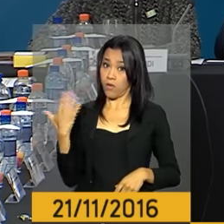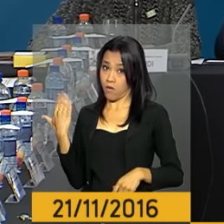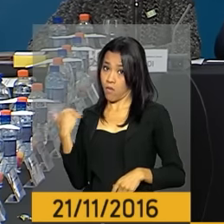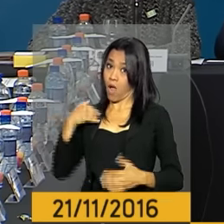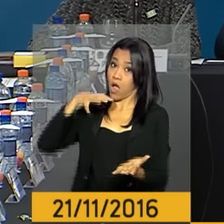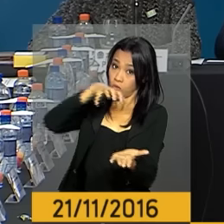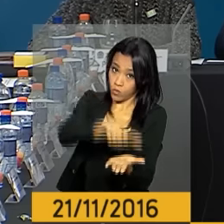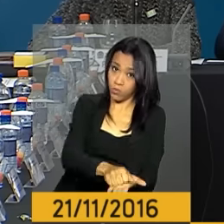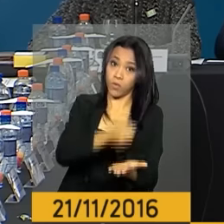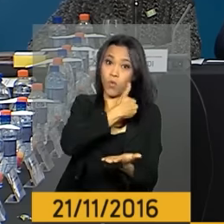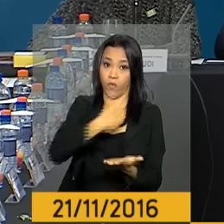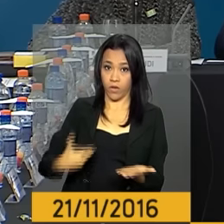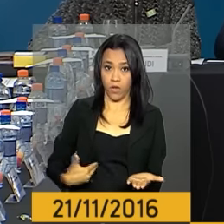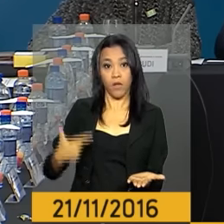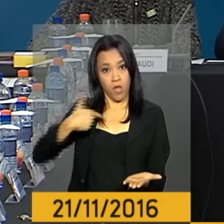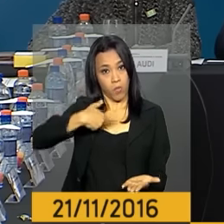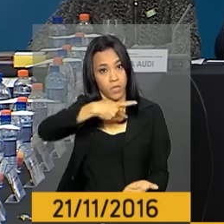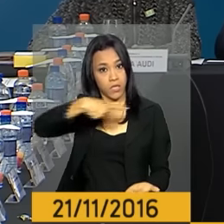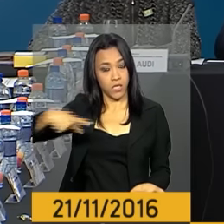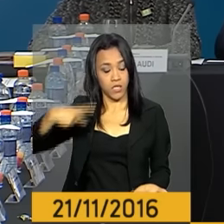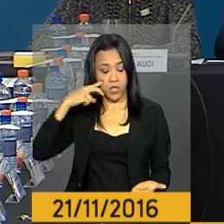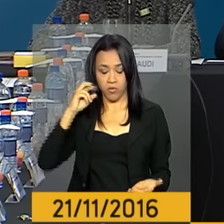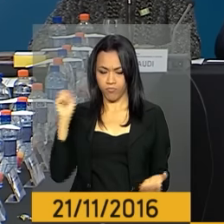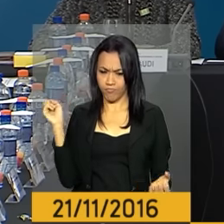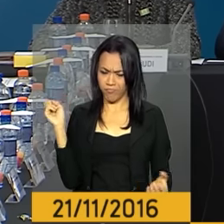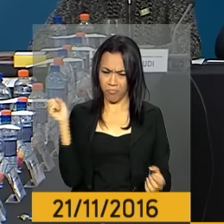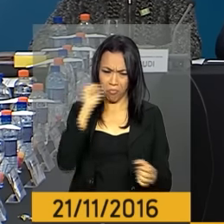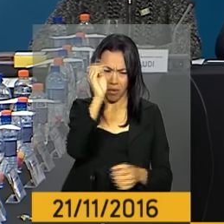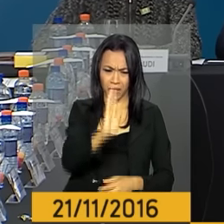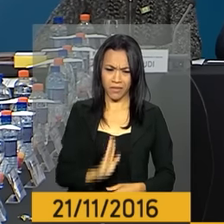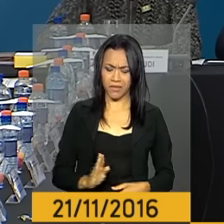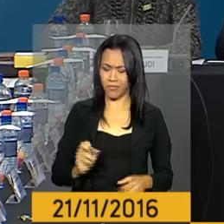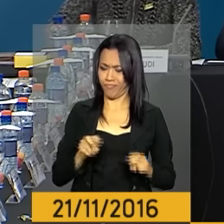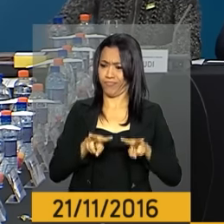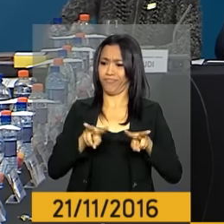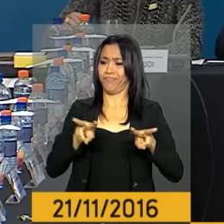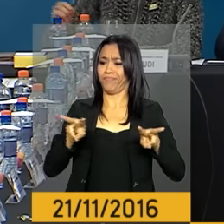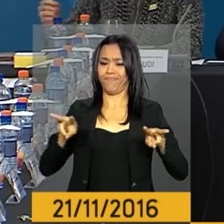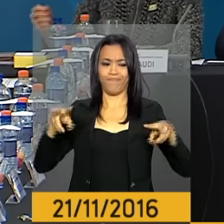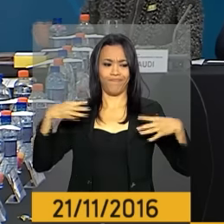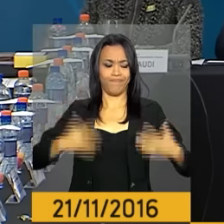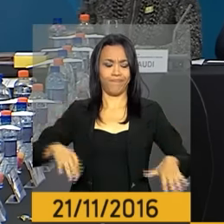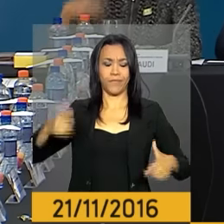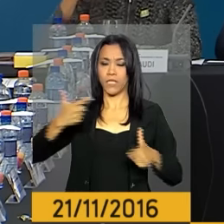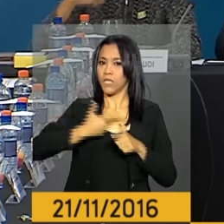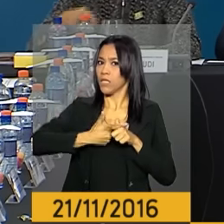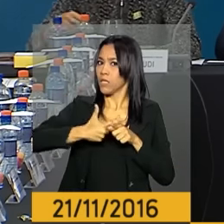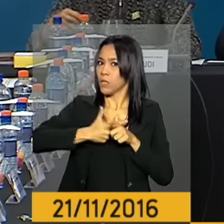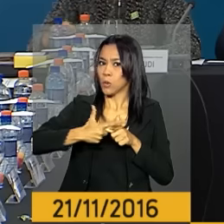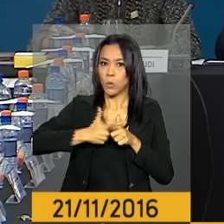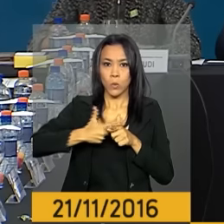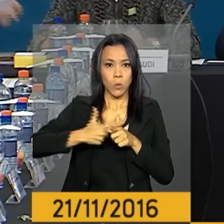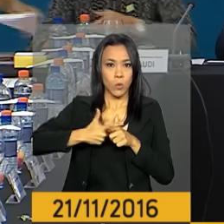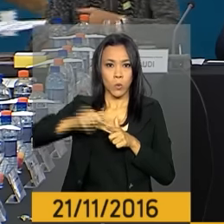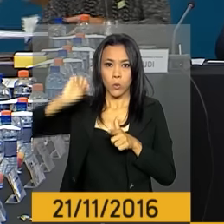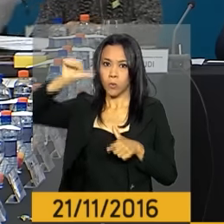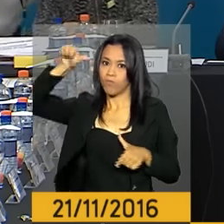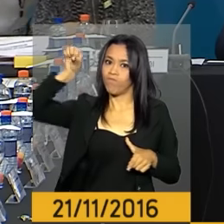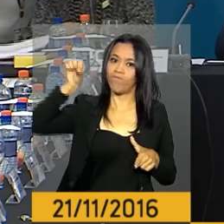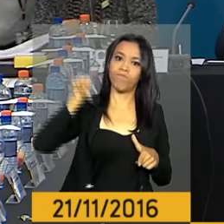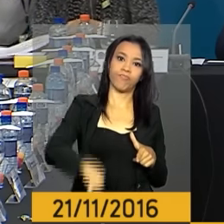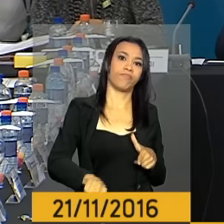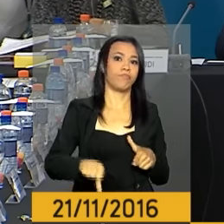preciso repeti-lo, imerso numa das piores crises da nossa história.